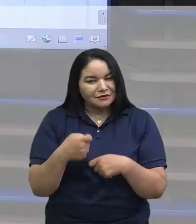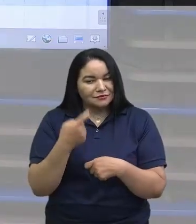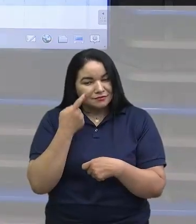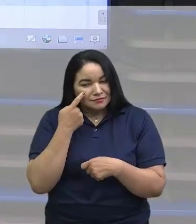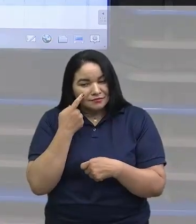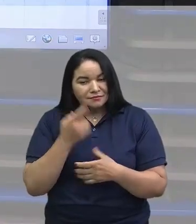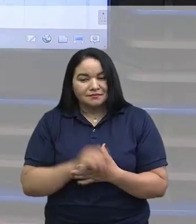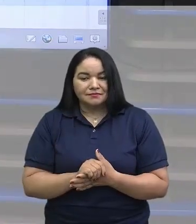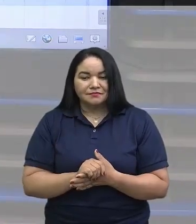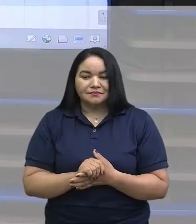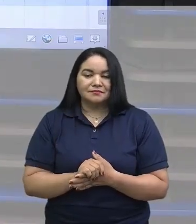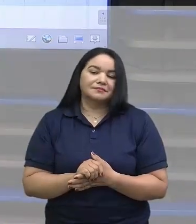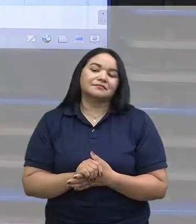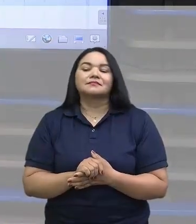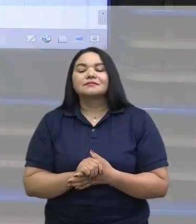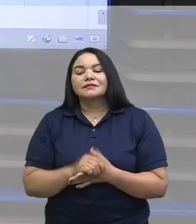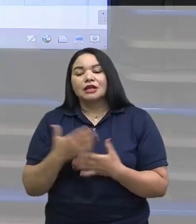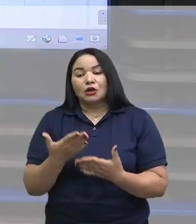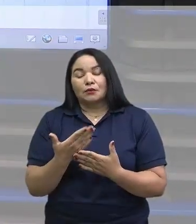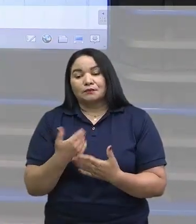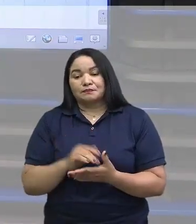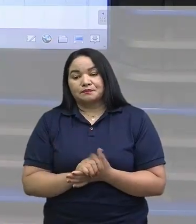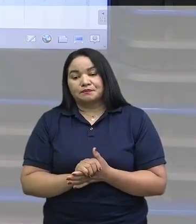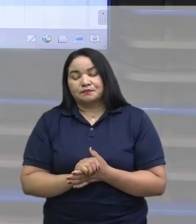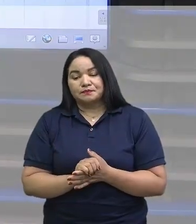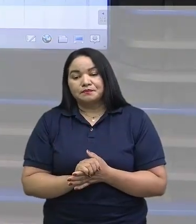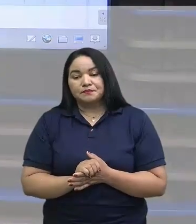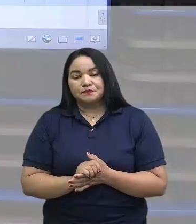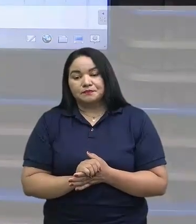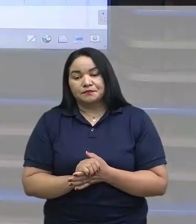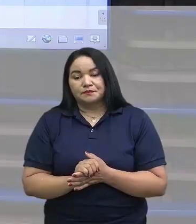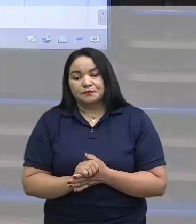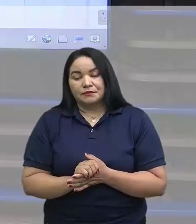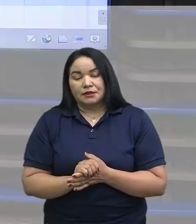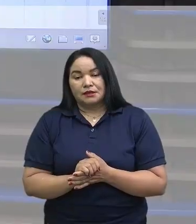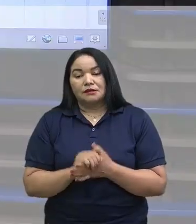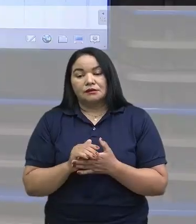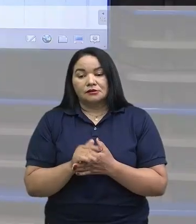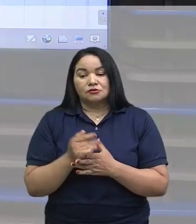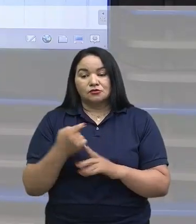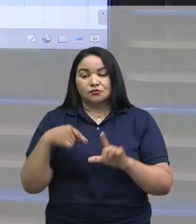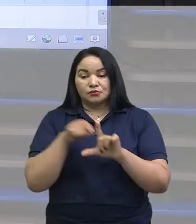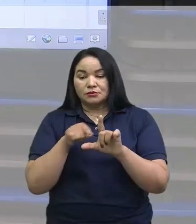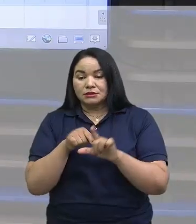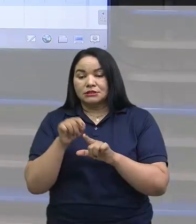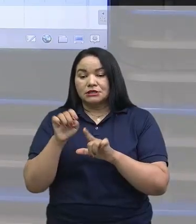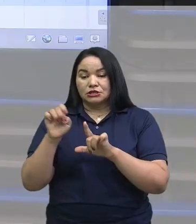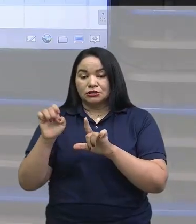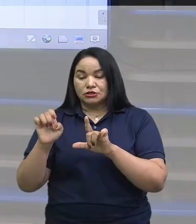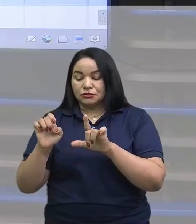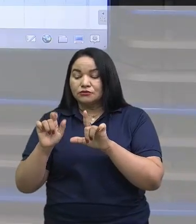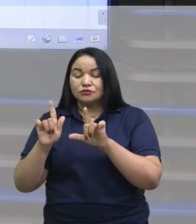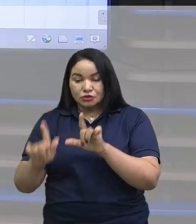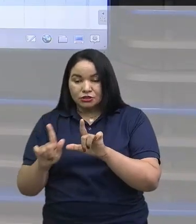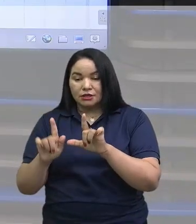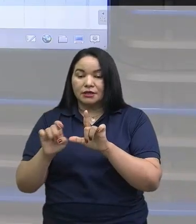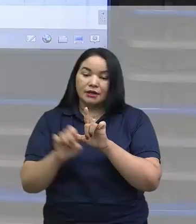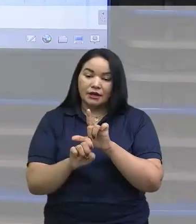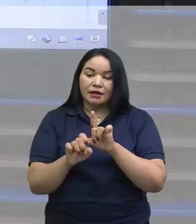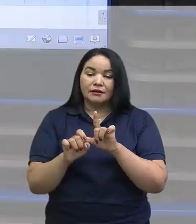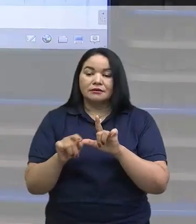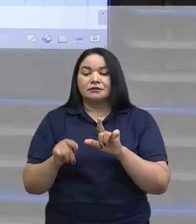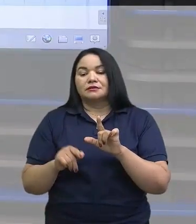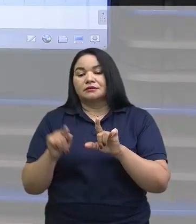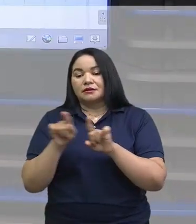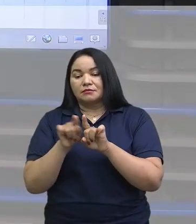que o ângulo GAF está representado por 4x mais 3, né? E outro ângulo